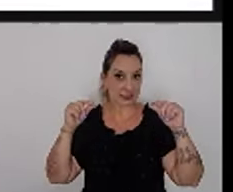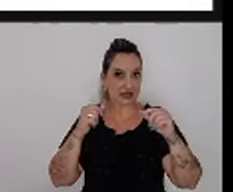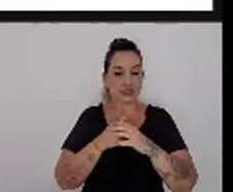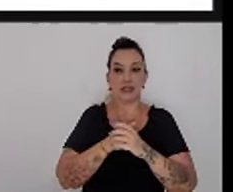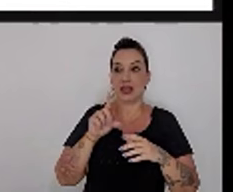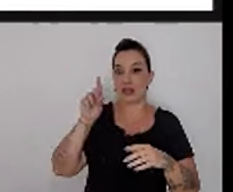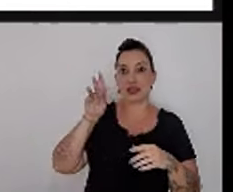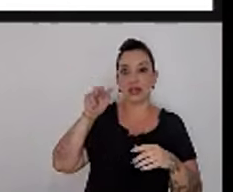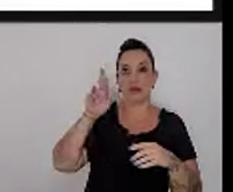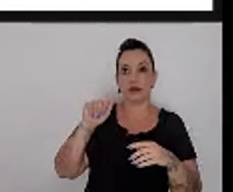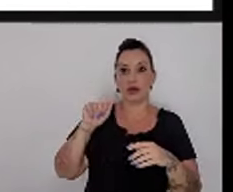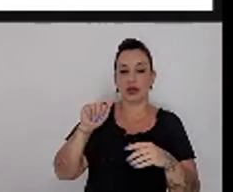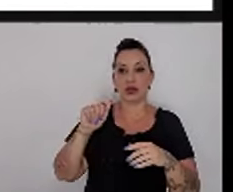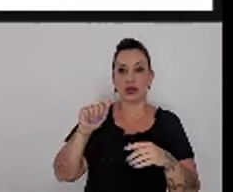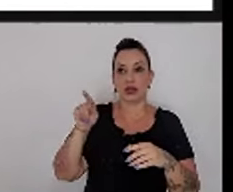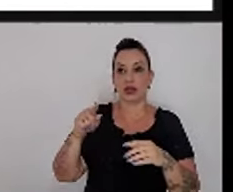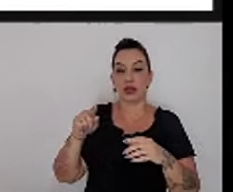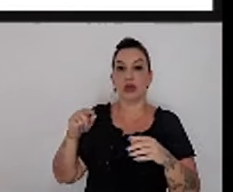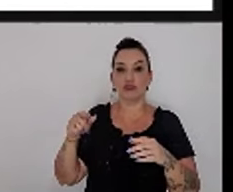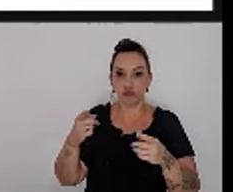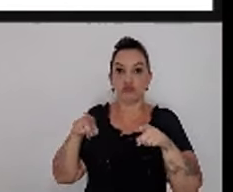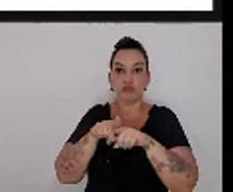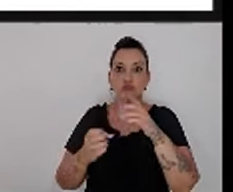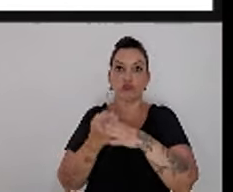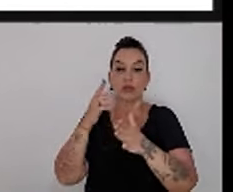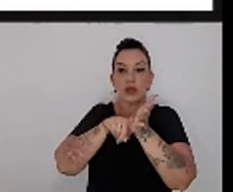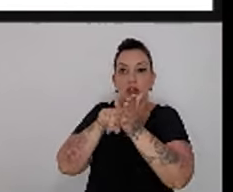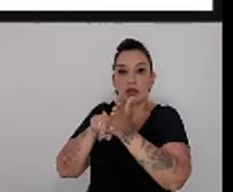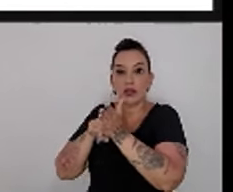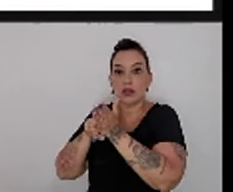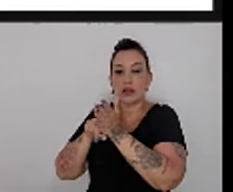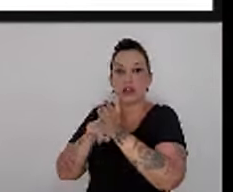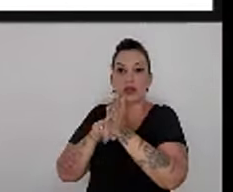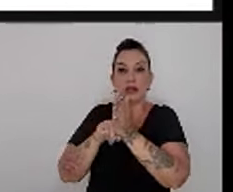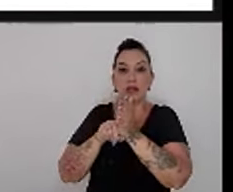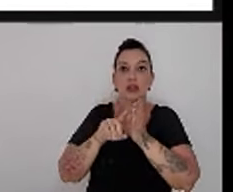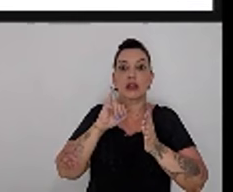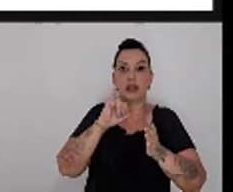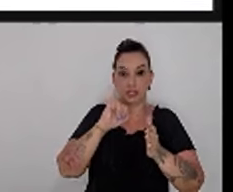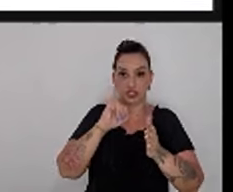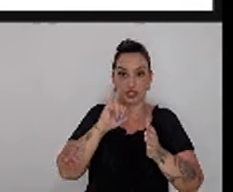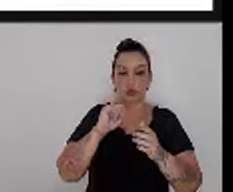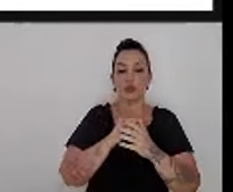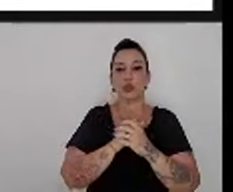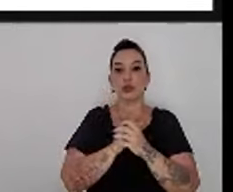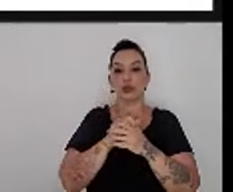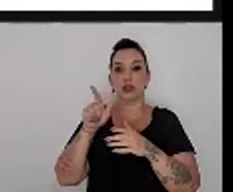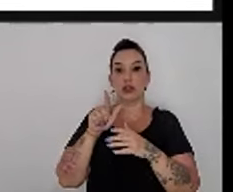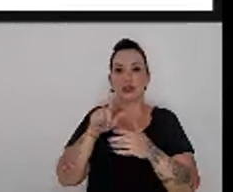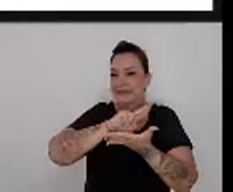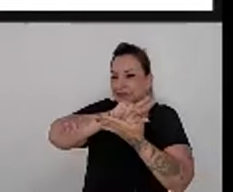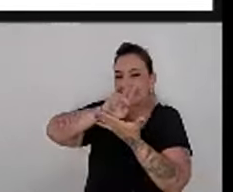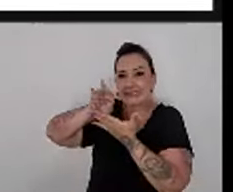Brasília. Débora Diniz foi cofundadora e é pesquisadora do ANIS, que é um instituto de bioética. Ela